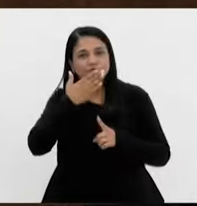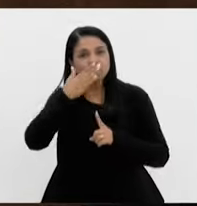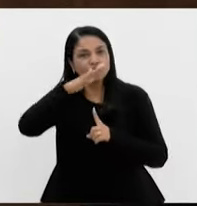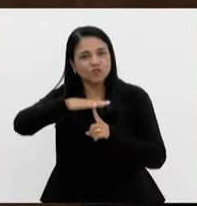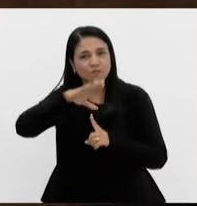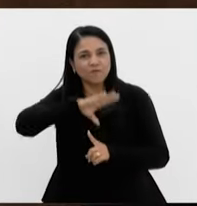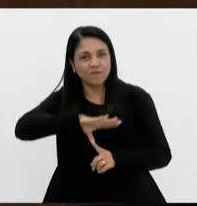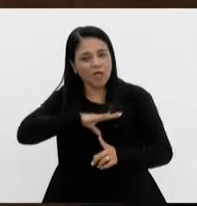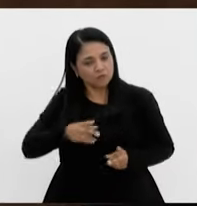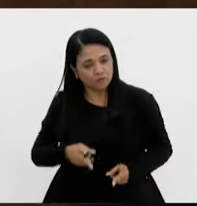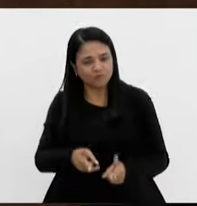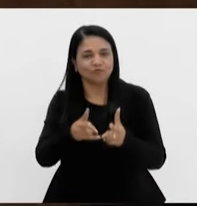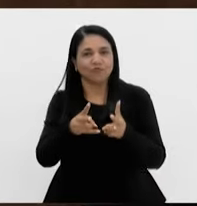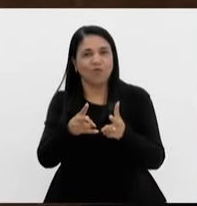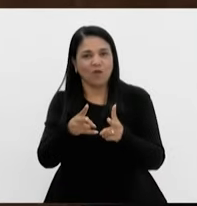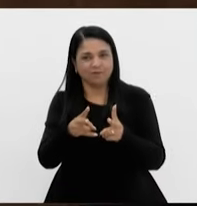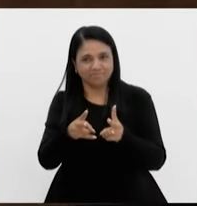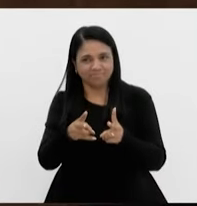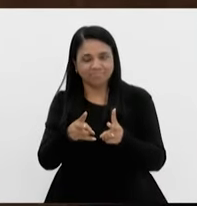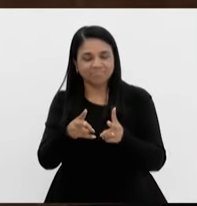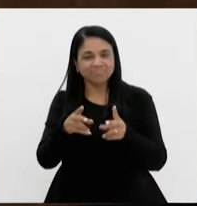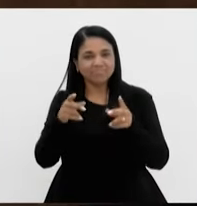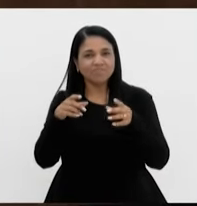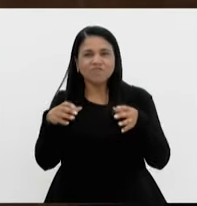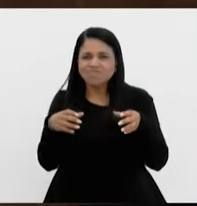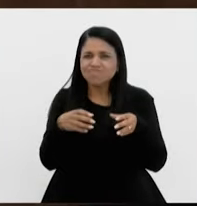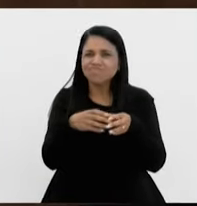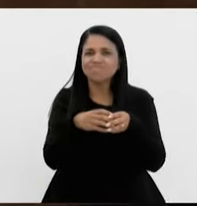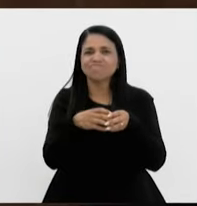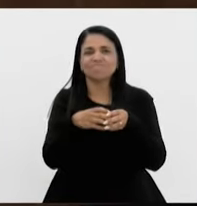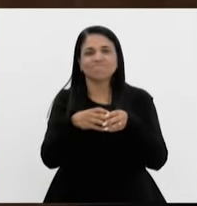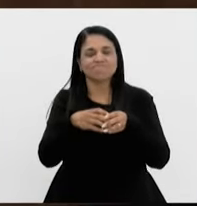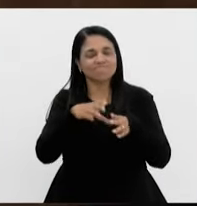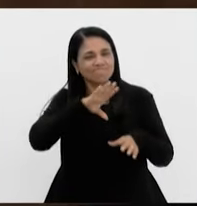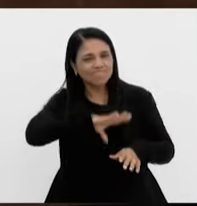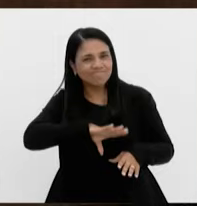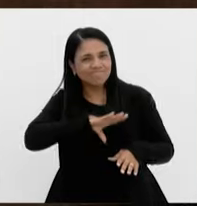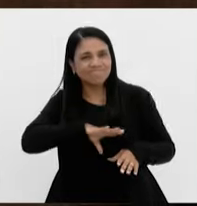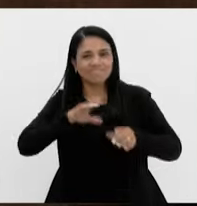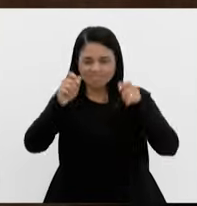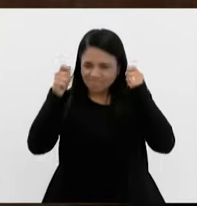parar pelo nosso Vascão o Vasco tem uma torcida Incomparável